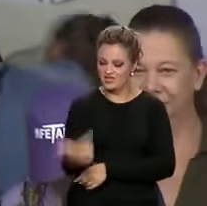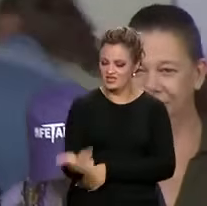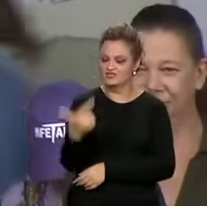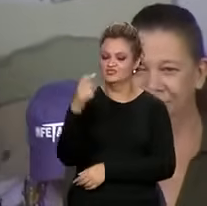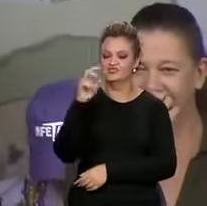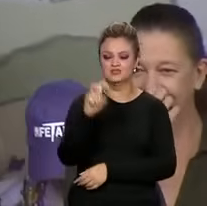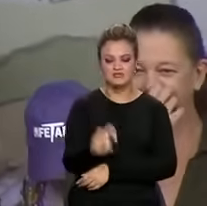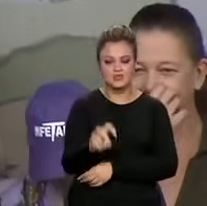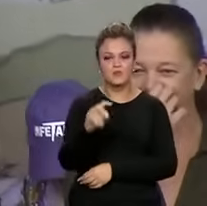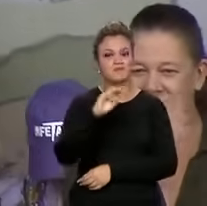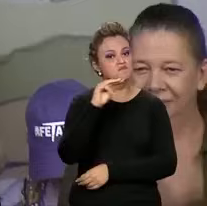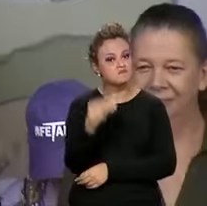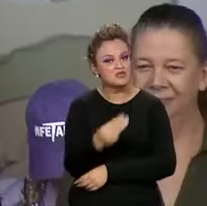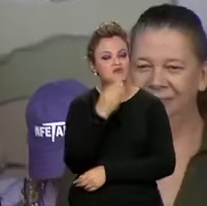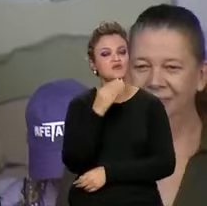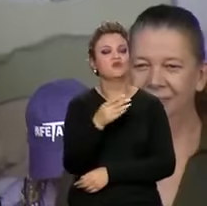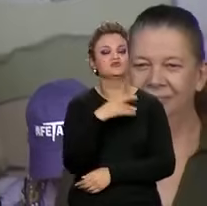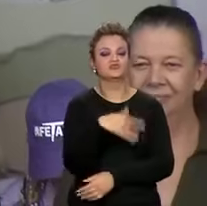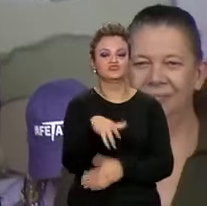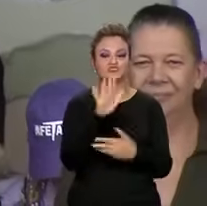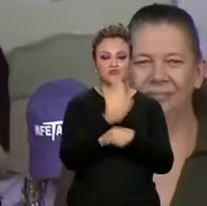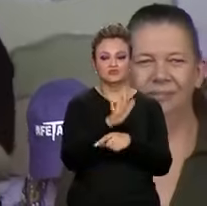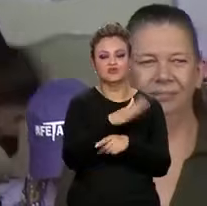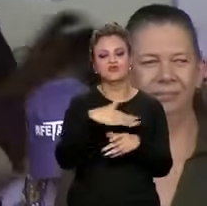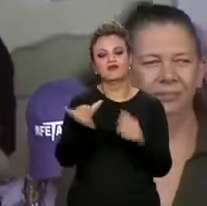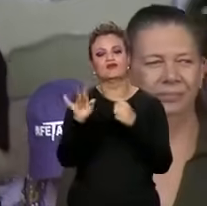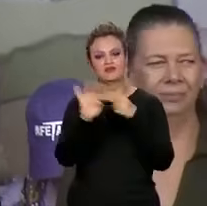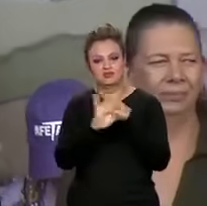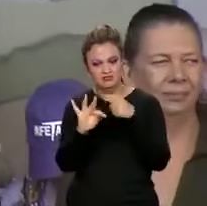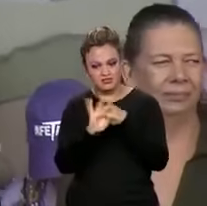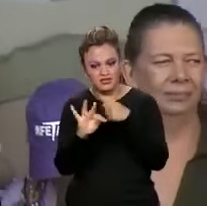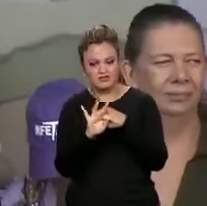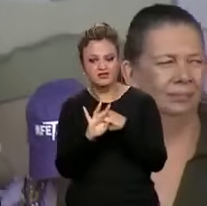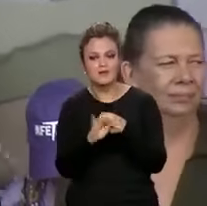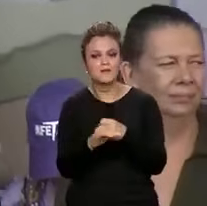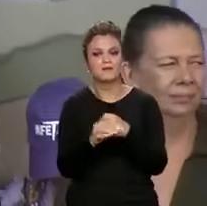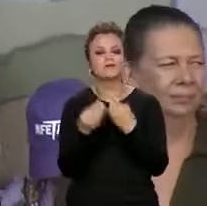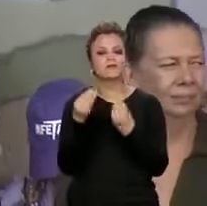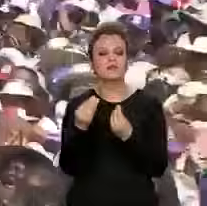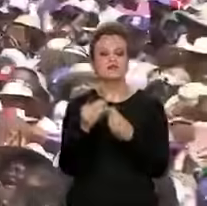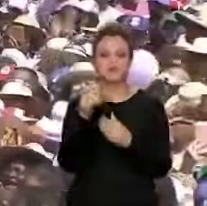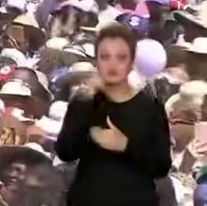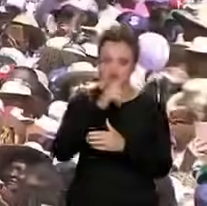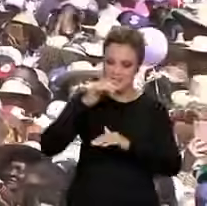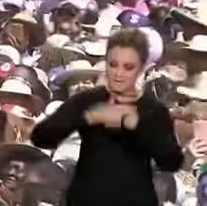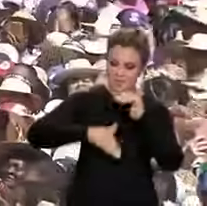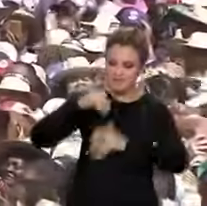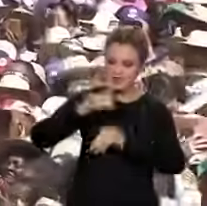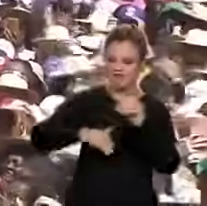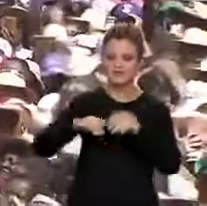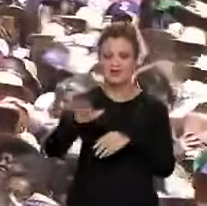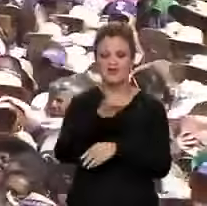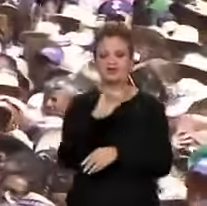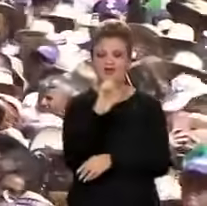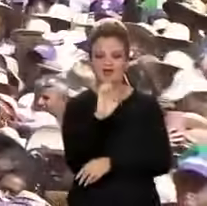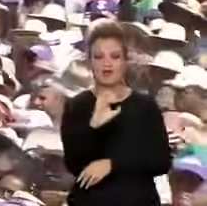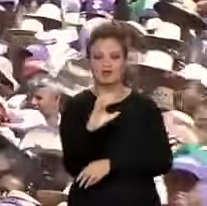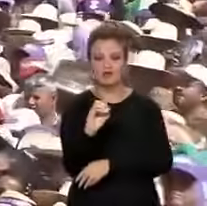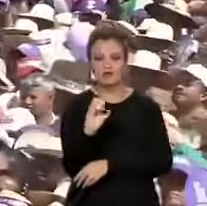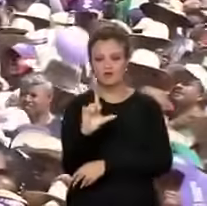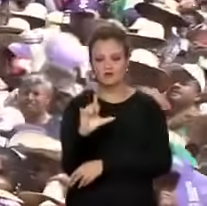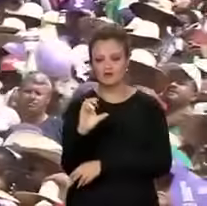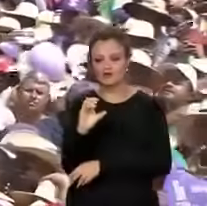25 milhões de assistência técnica para praticar agroecológica no nosso